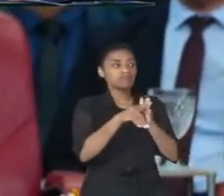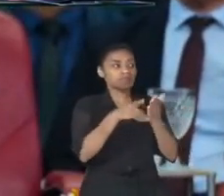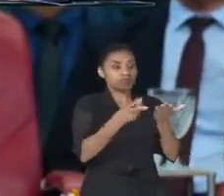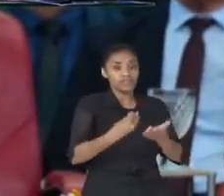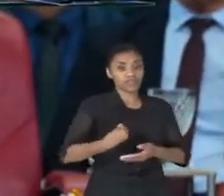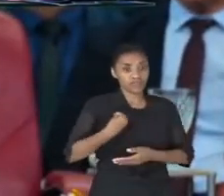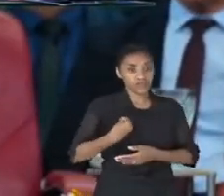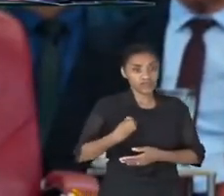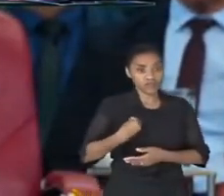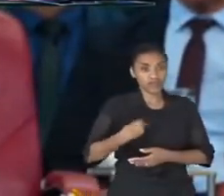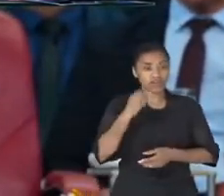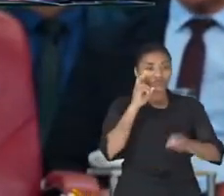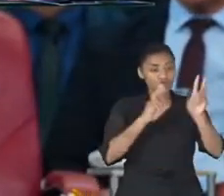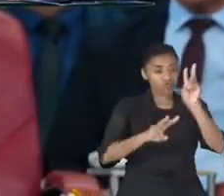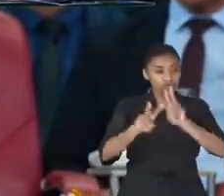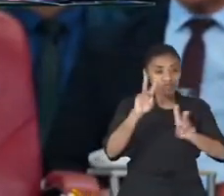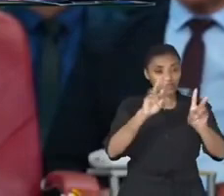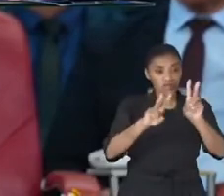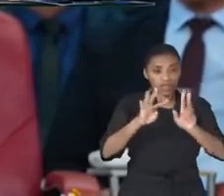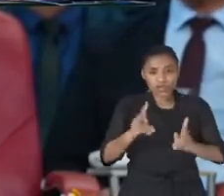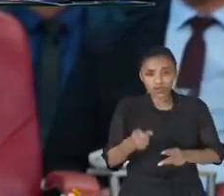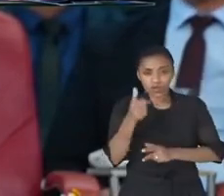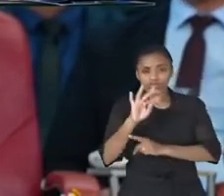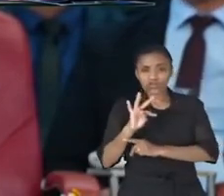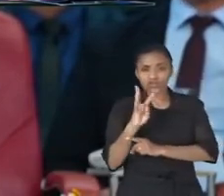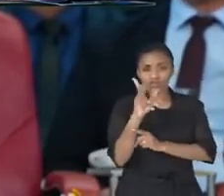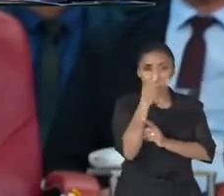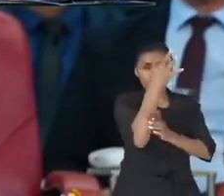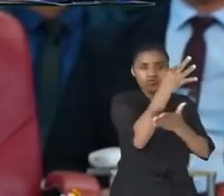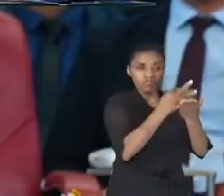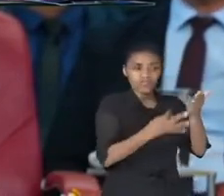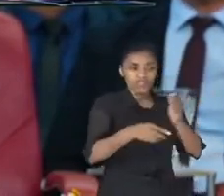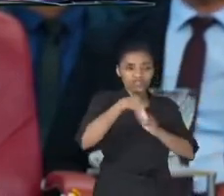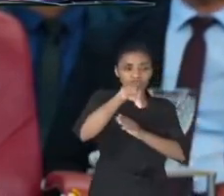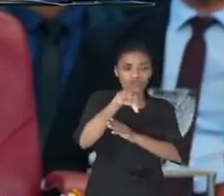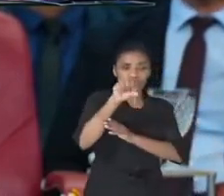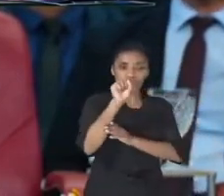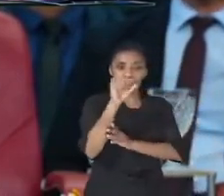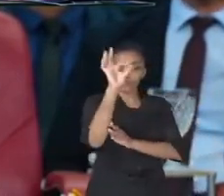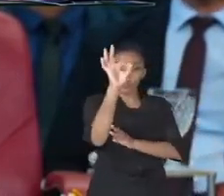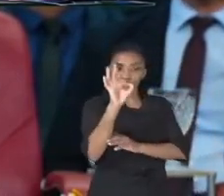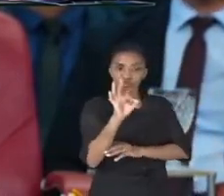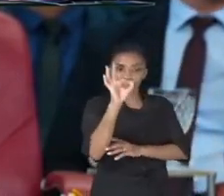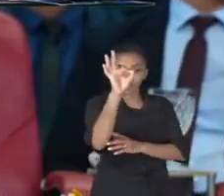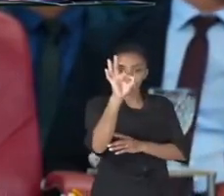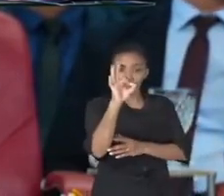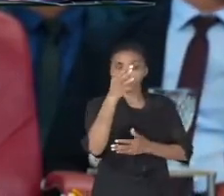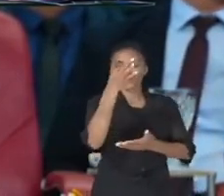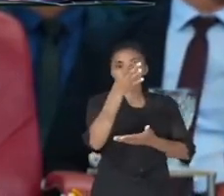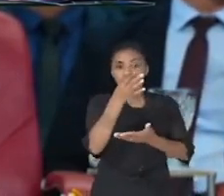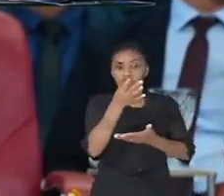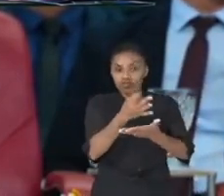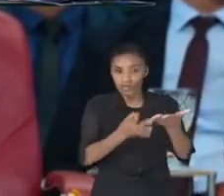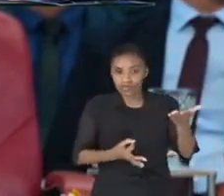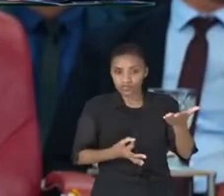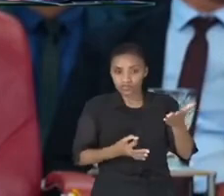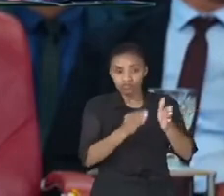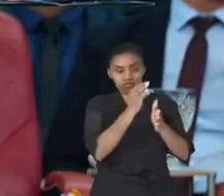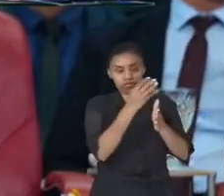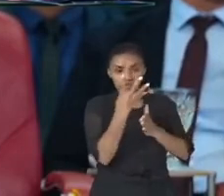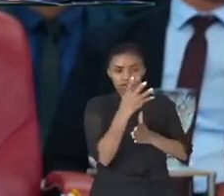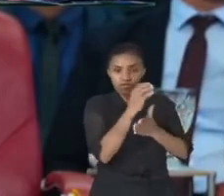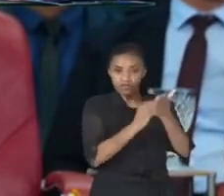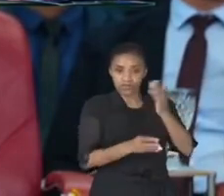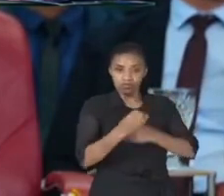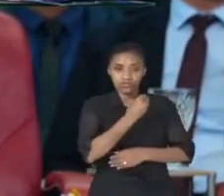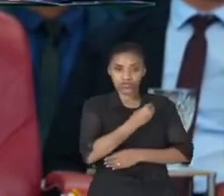viva, você vai ver que quase todo o texto, 98% do texto desses quatro capítulos dos evangelhos, do Evangelho